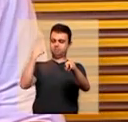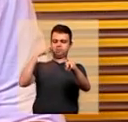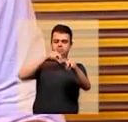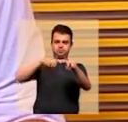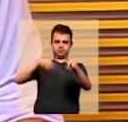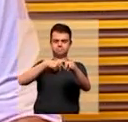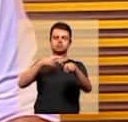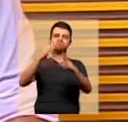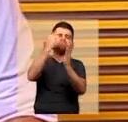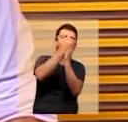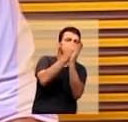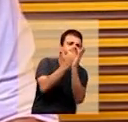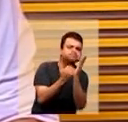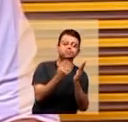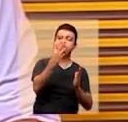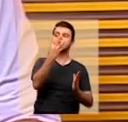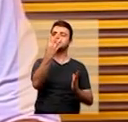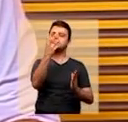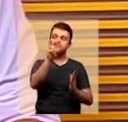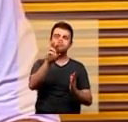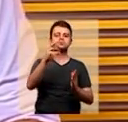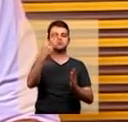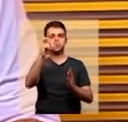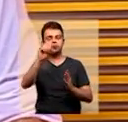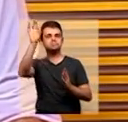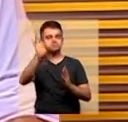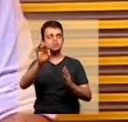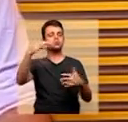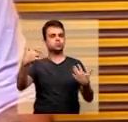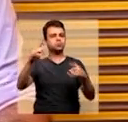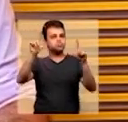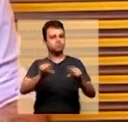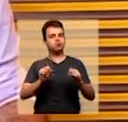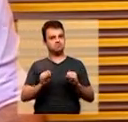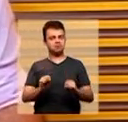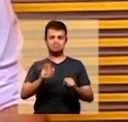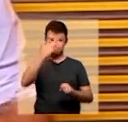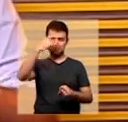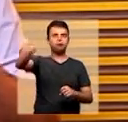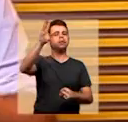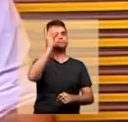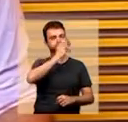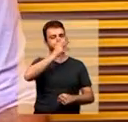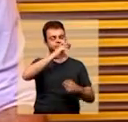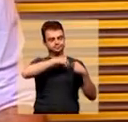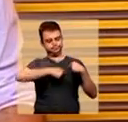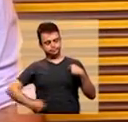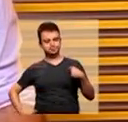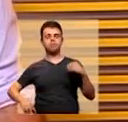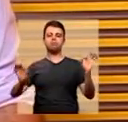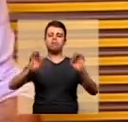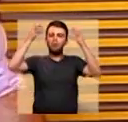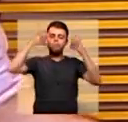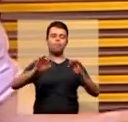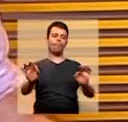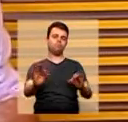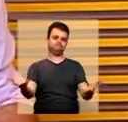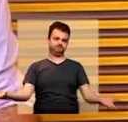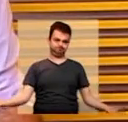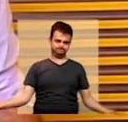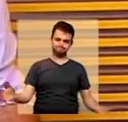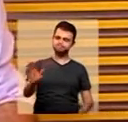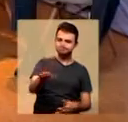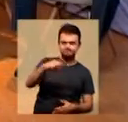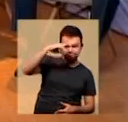entre 45% e 50%. Mas tem muita gente que ainda insiste em não se proteger. Ô,